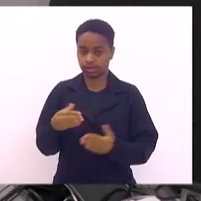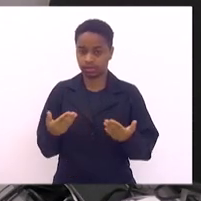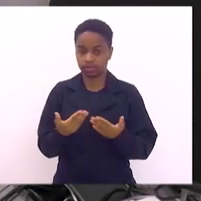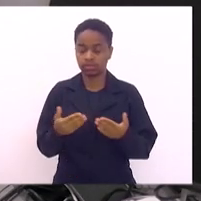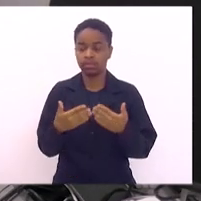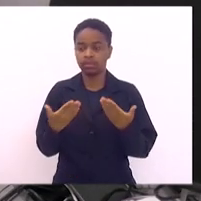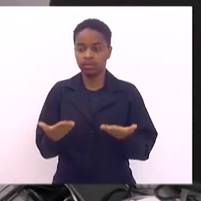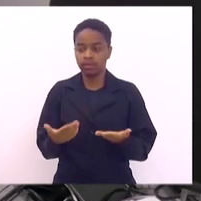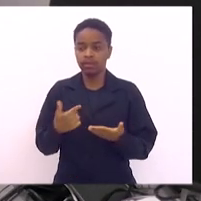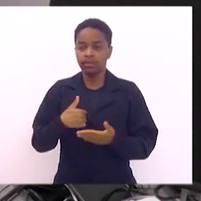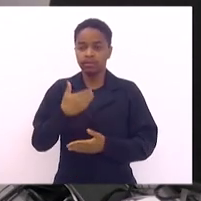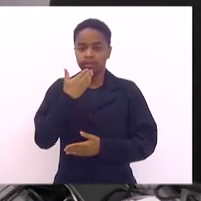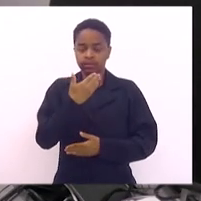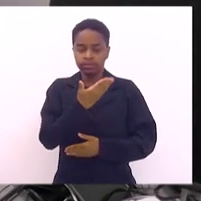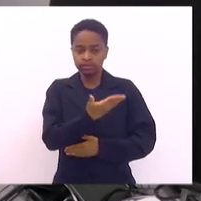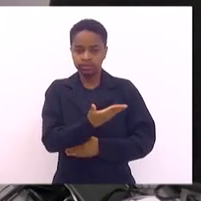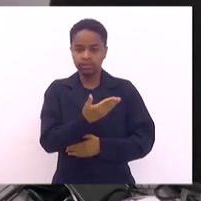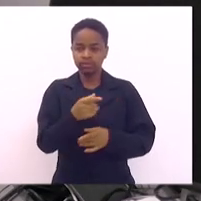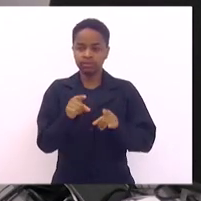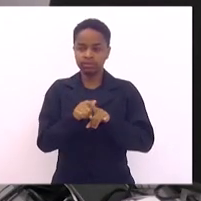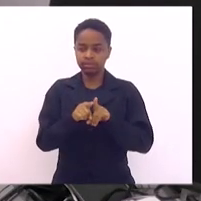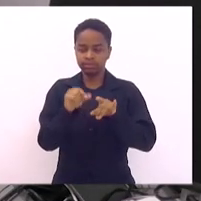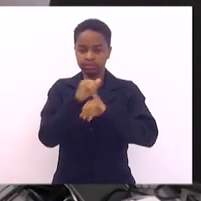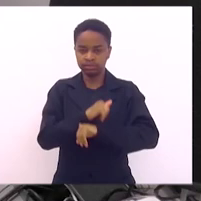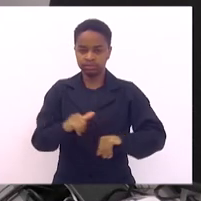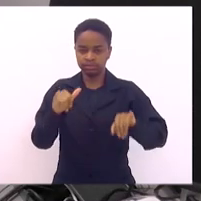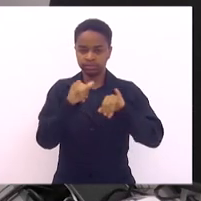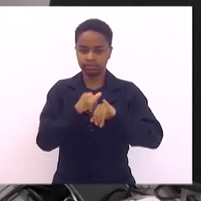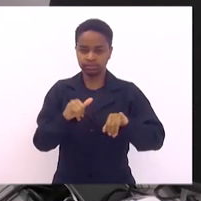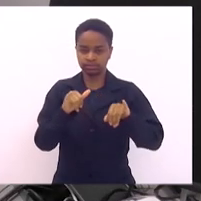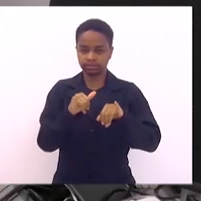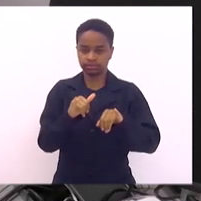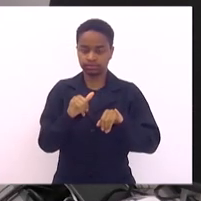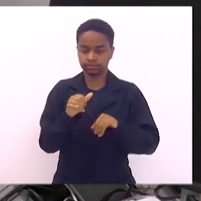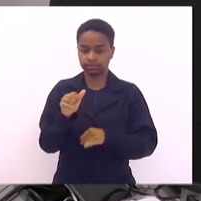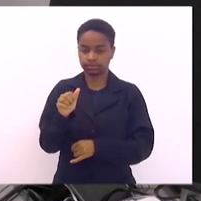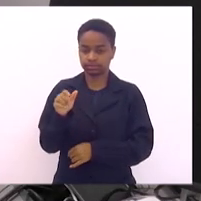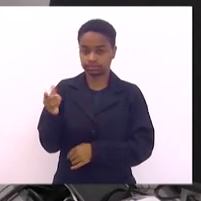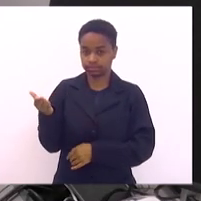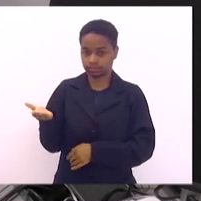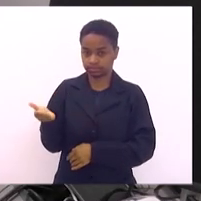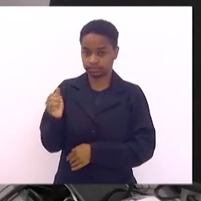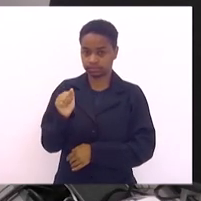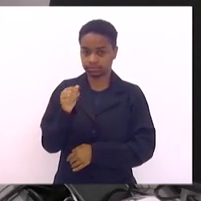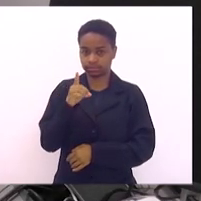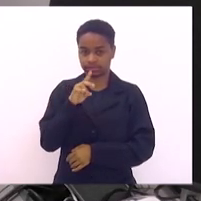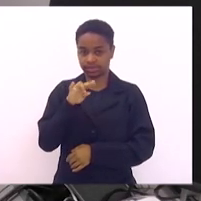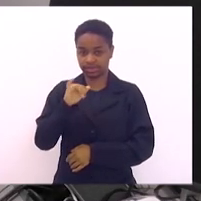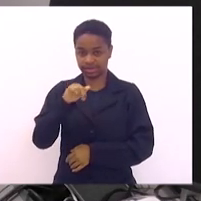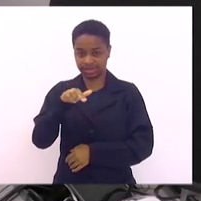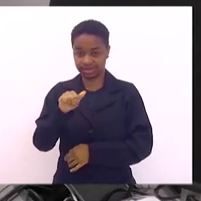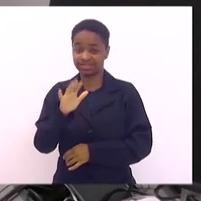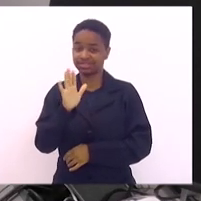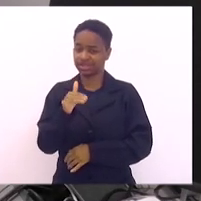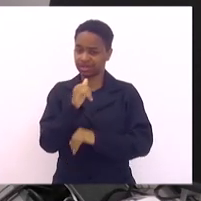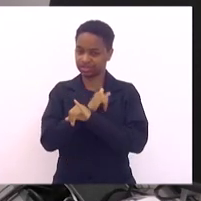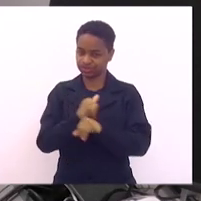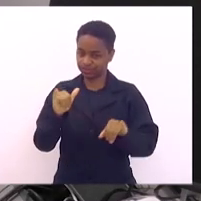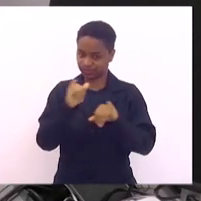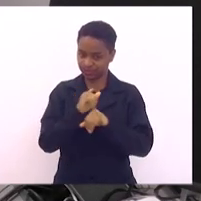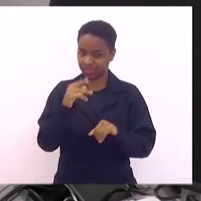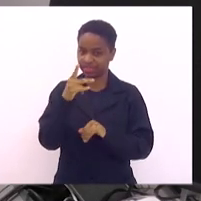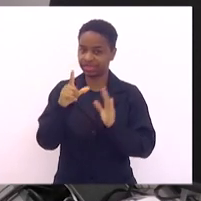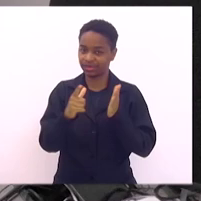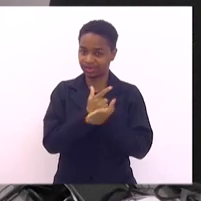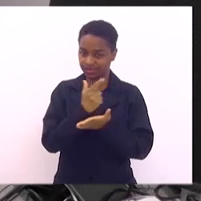à senhora, e já dizendo que a doutora Adriana está fazendo aqui divulgação do seu livro, porque se encontra com o